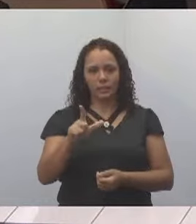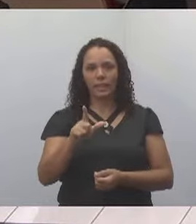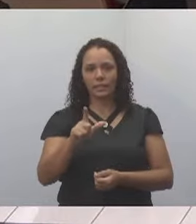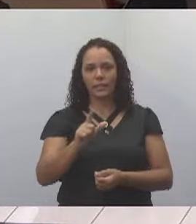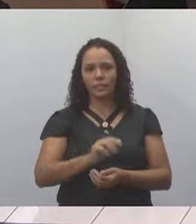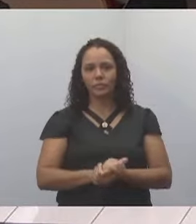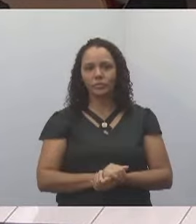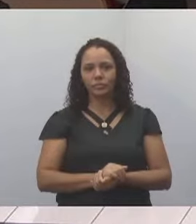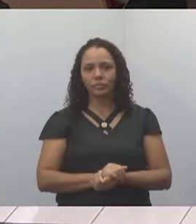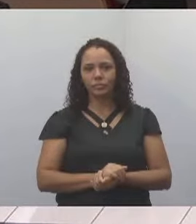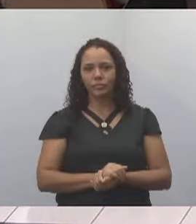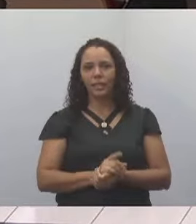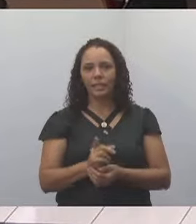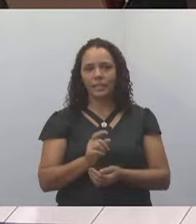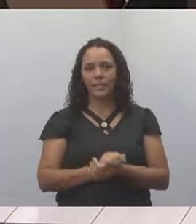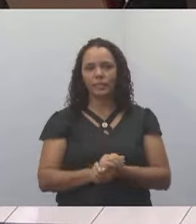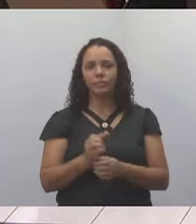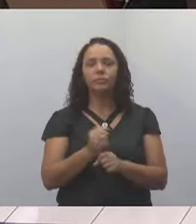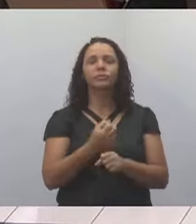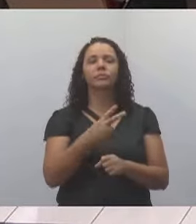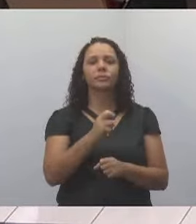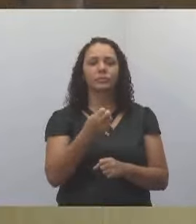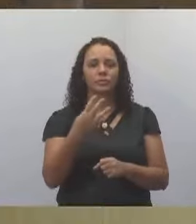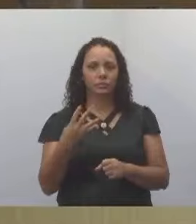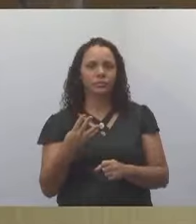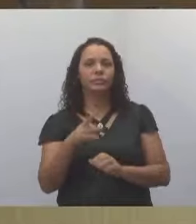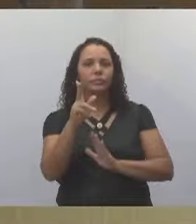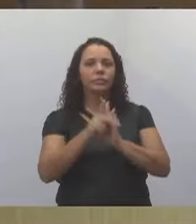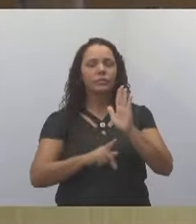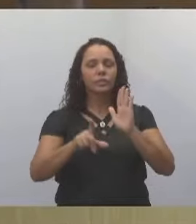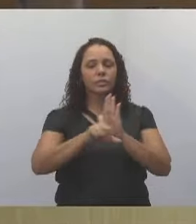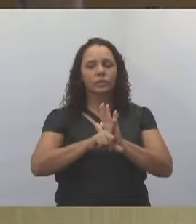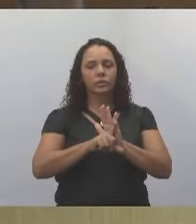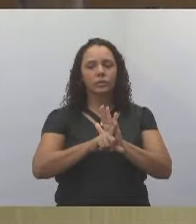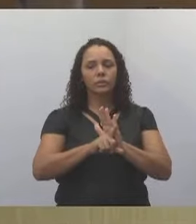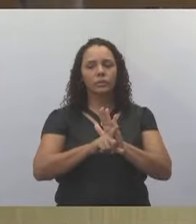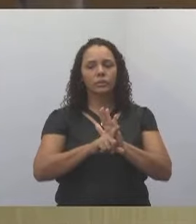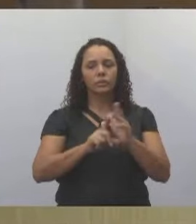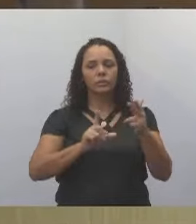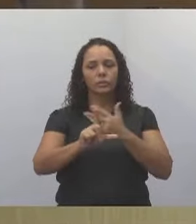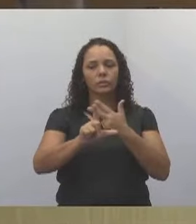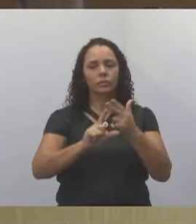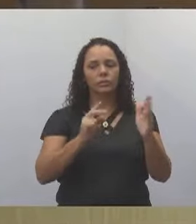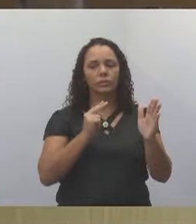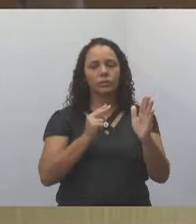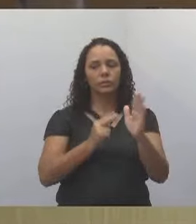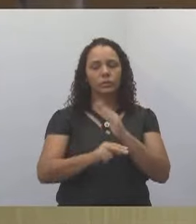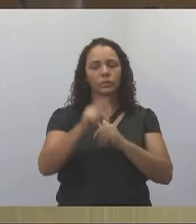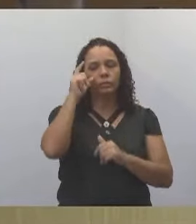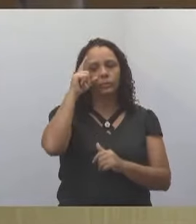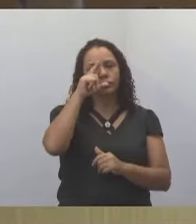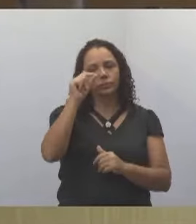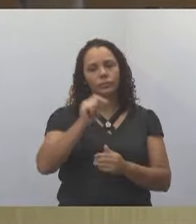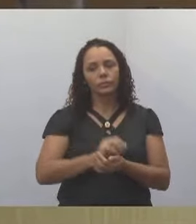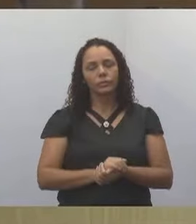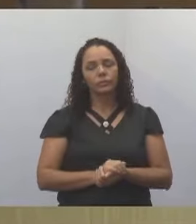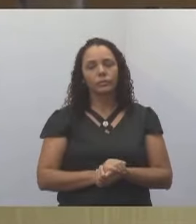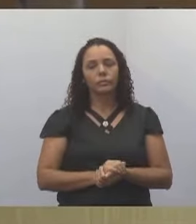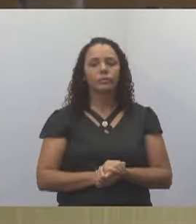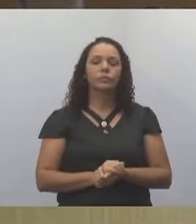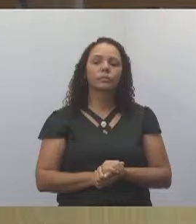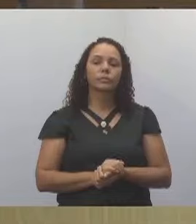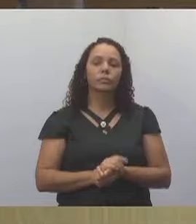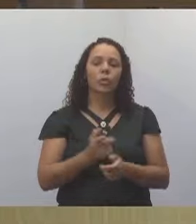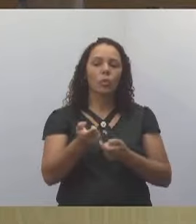12/2024. Projeto de lei do Legislativo. Autoria, vereador Abner Rosa. Assunto, dispõe sobre os critérios de